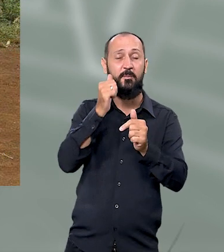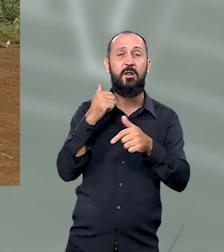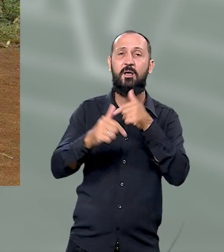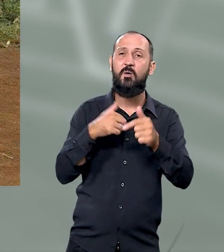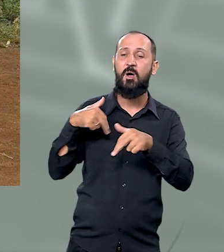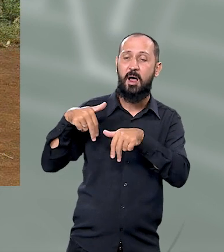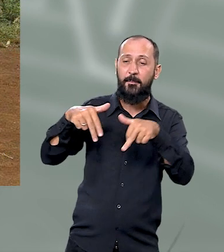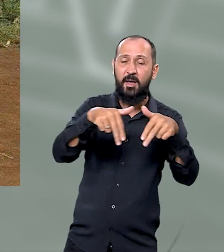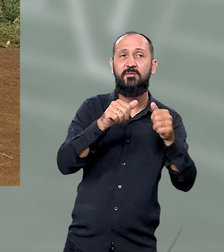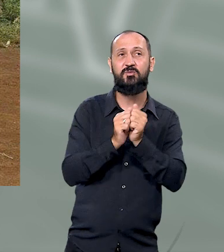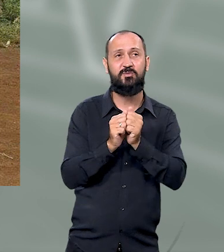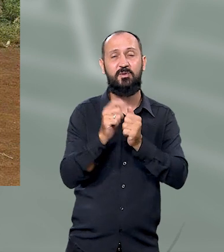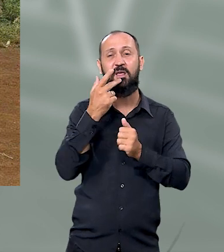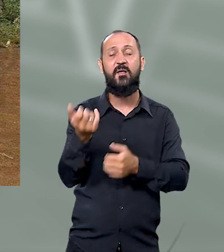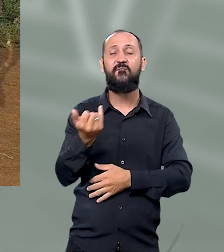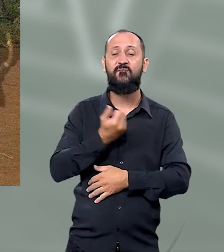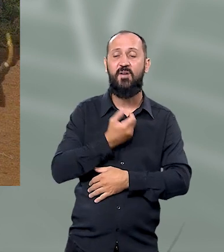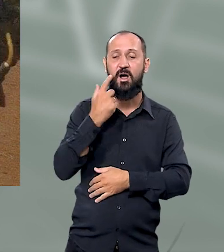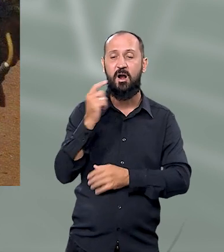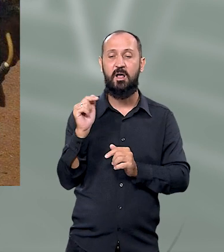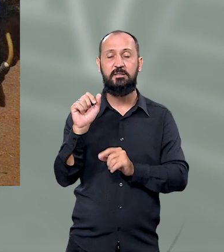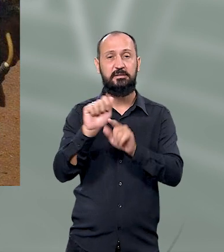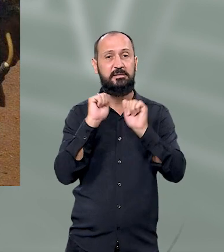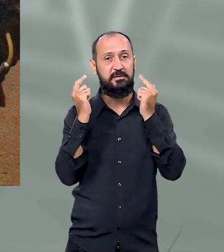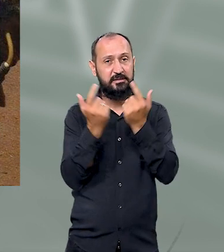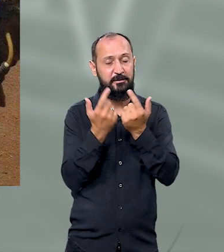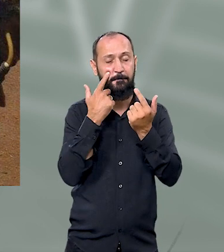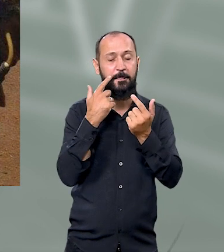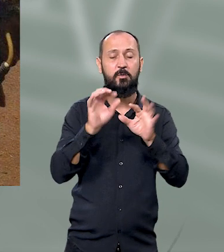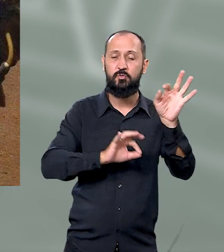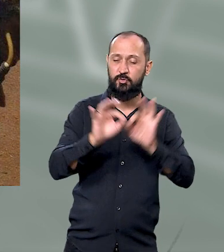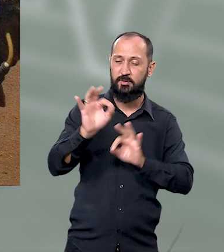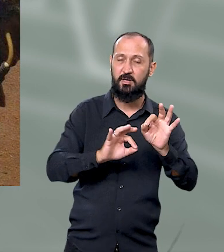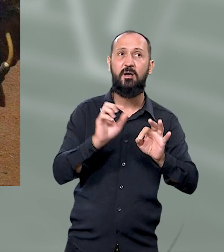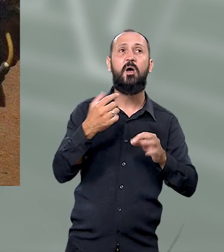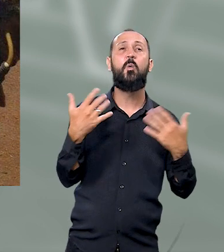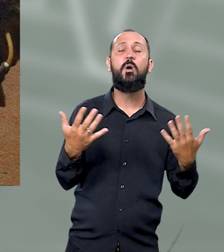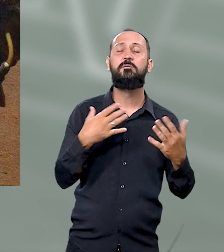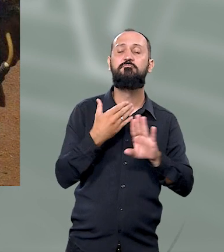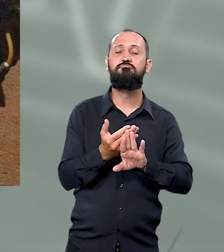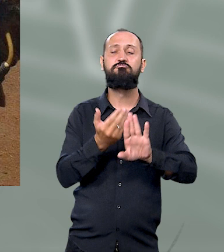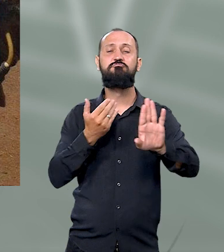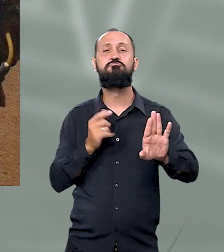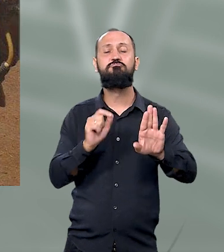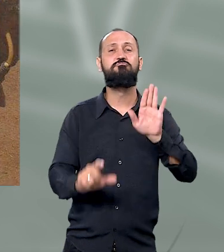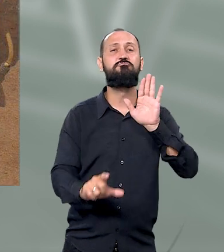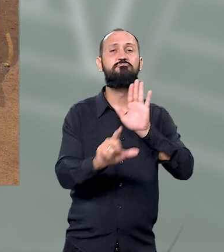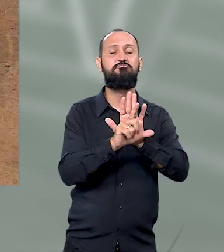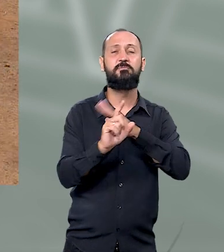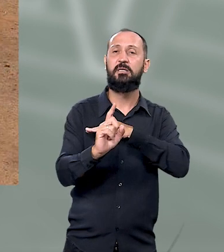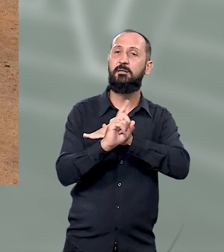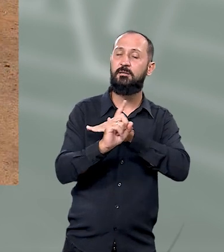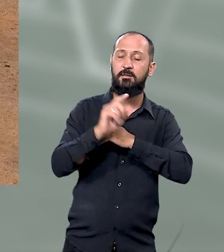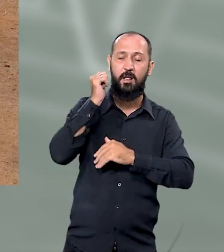que elas falam em suas assembleias de auto-organização é o quanto distante elas estão, por exemplo, da lei, de serem atendidas pela Lei Maria da Penha.